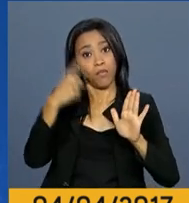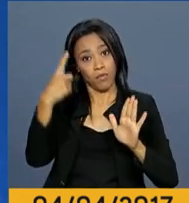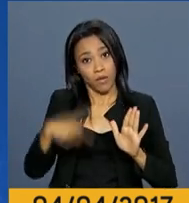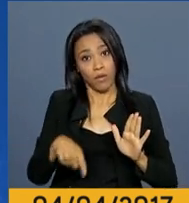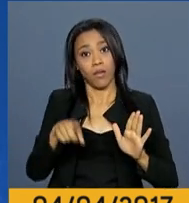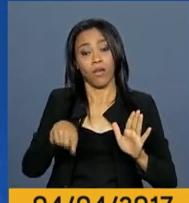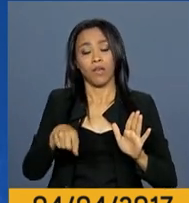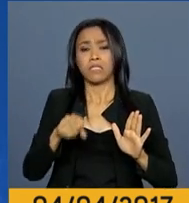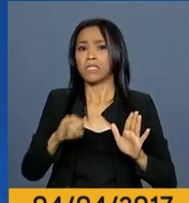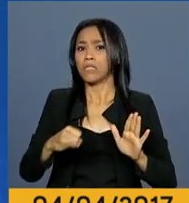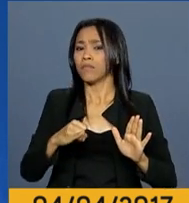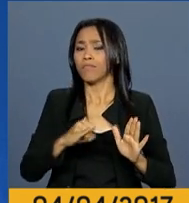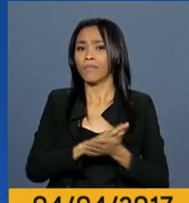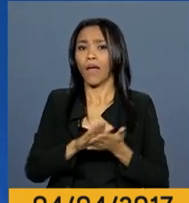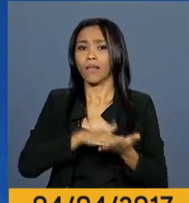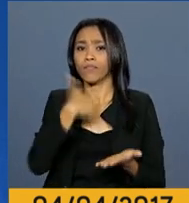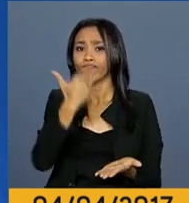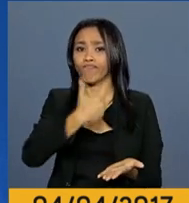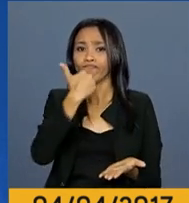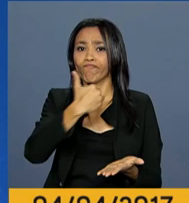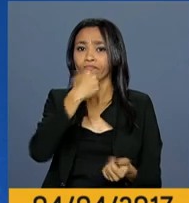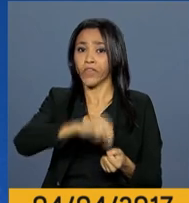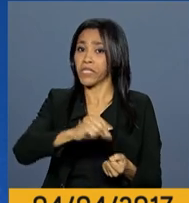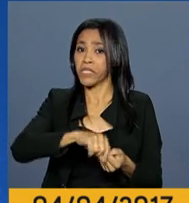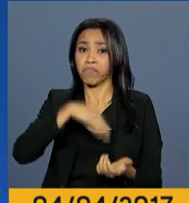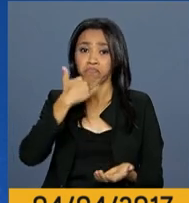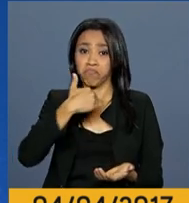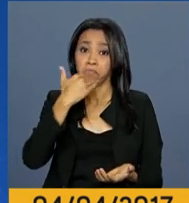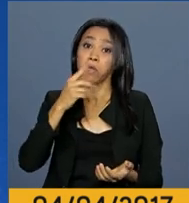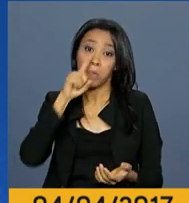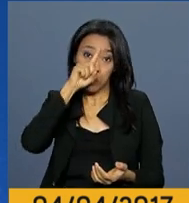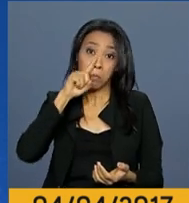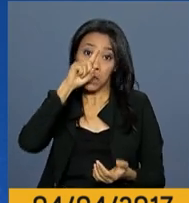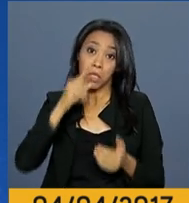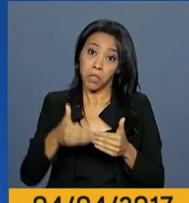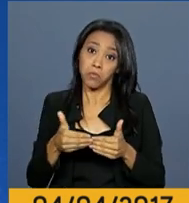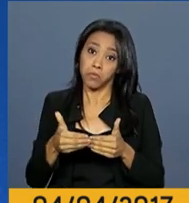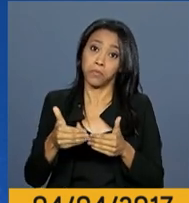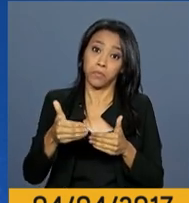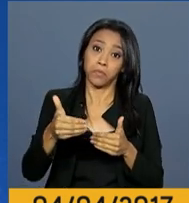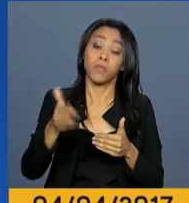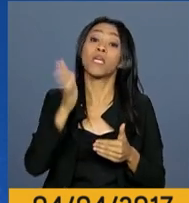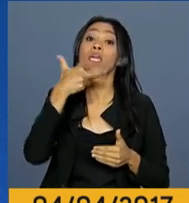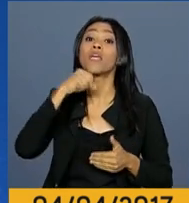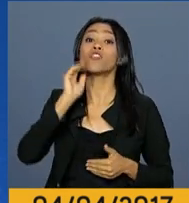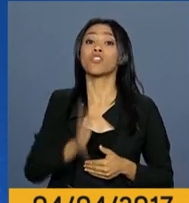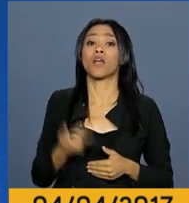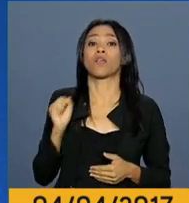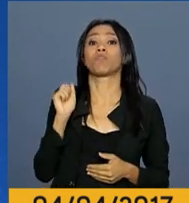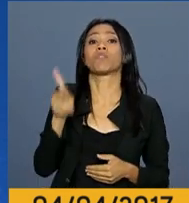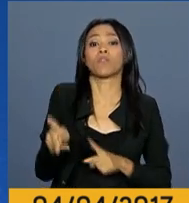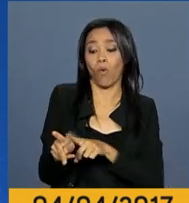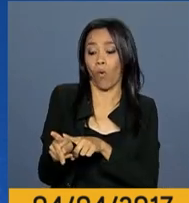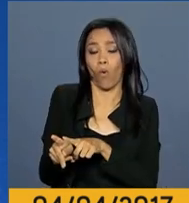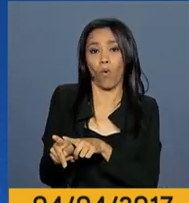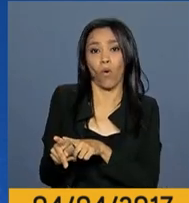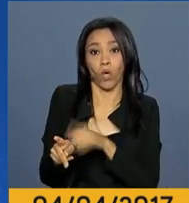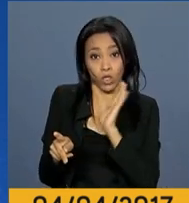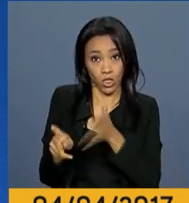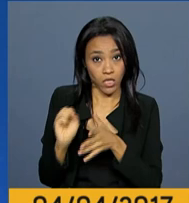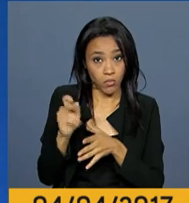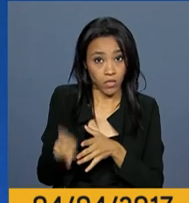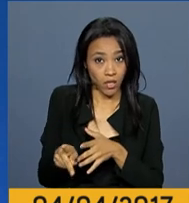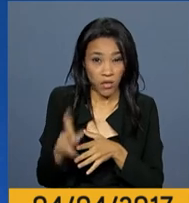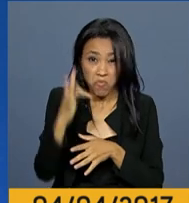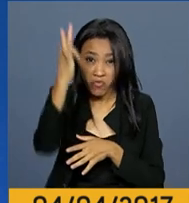brasileiros. Se nada fizermos, já disse, estão em risco os benefícios a quem já se aposentou. Não pensem que é uma coisa para